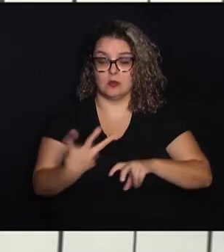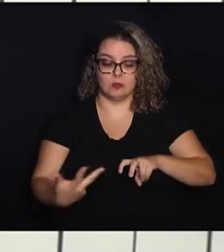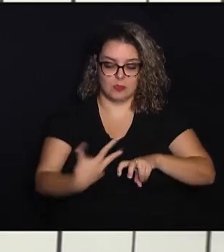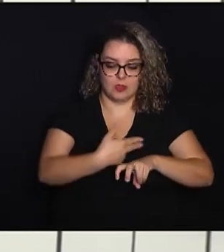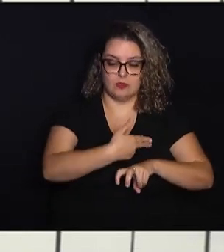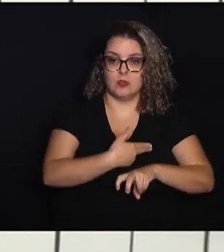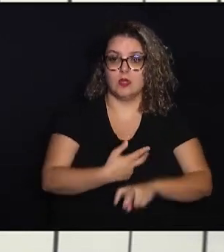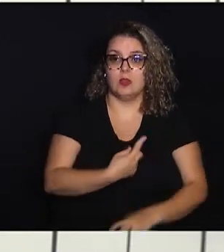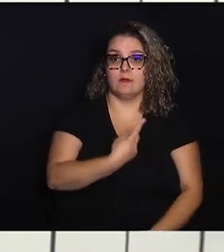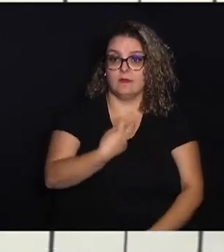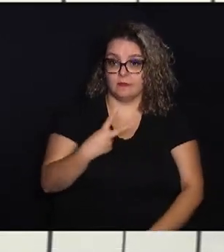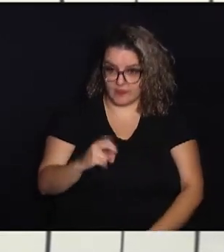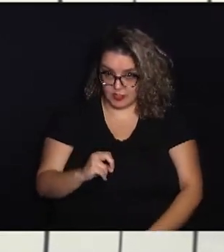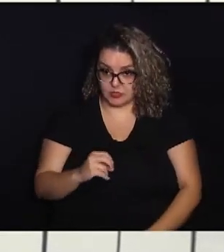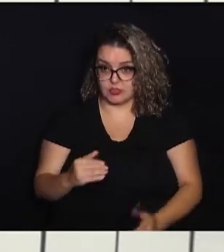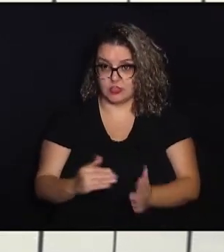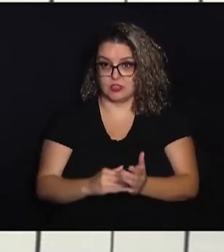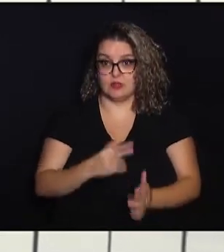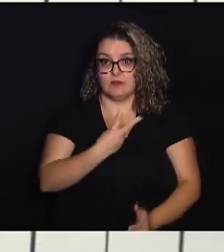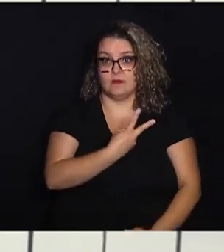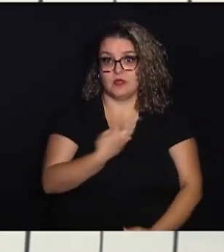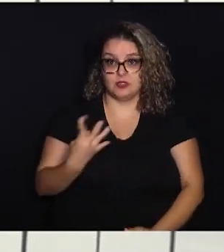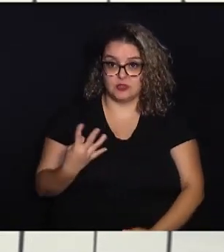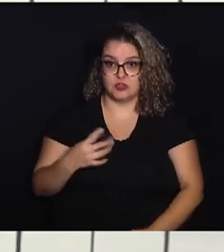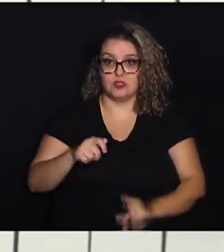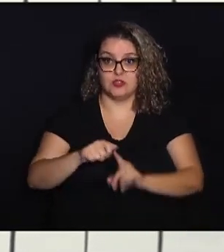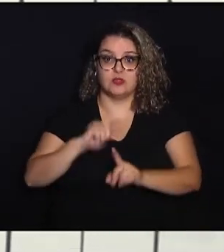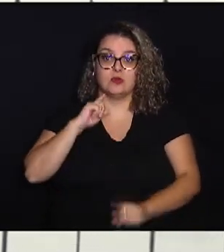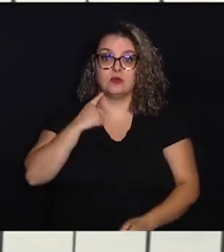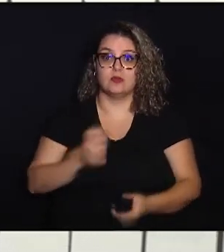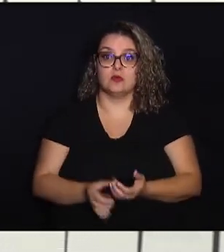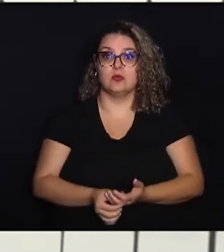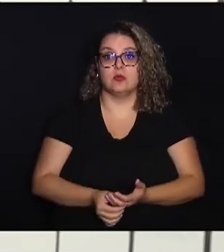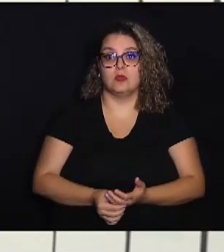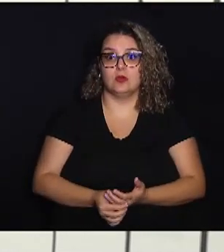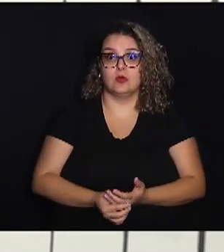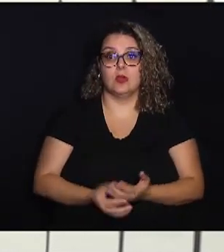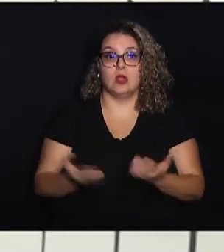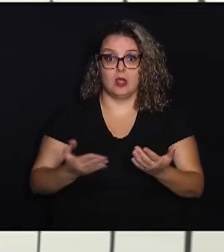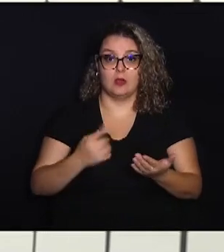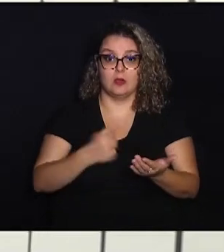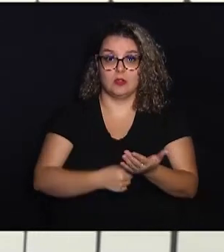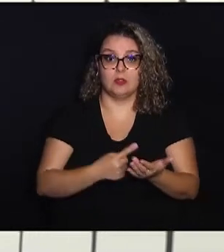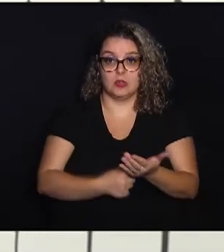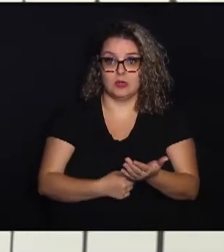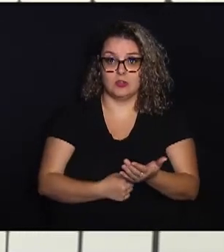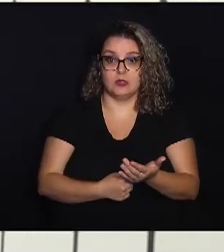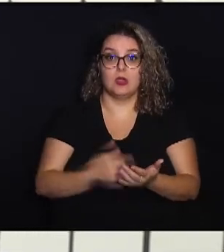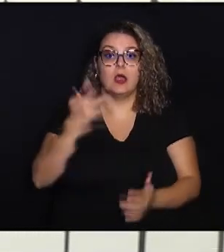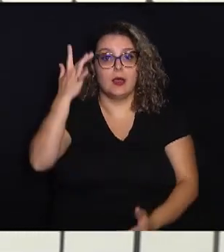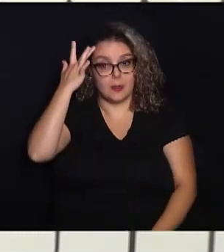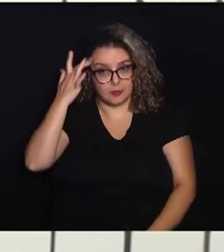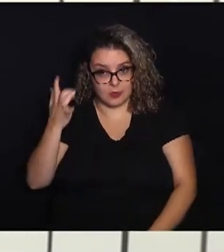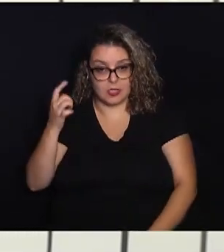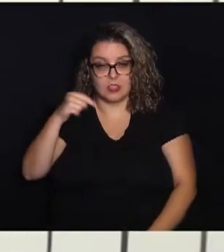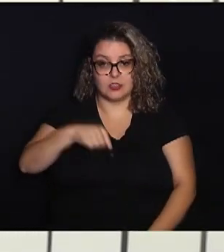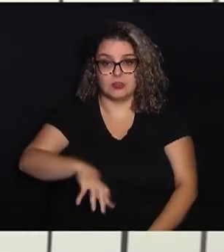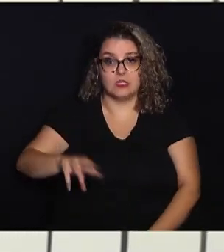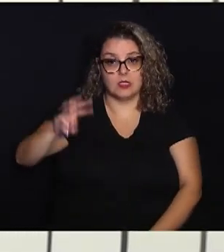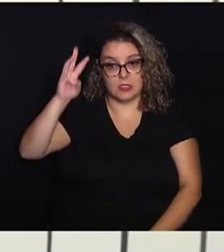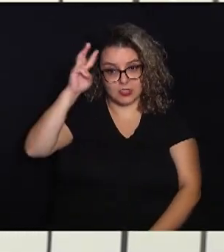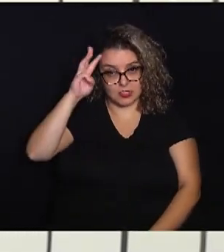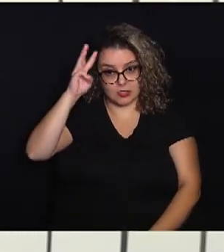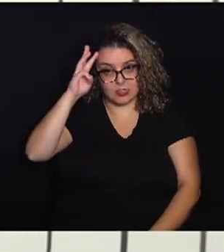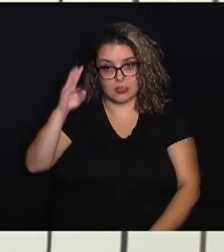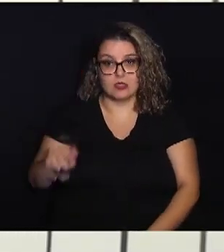dias 20 e 24 de maio. Mas agora o agendamento é então amanhã, nesta terça